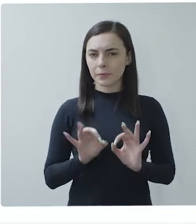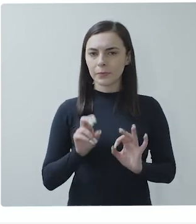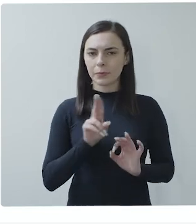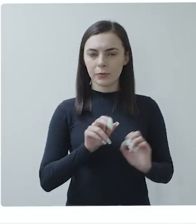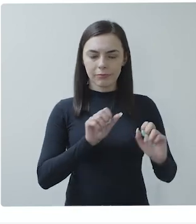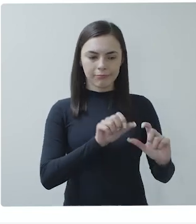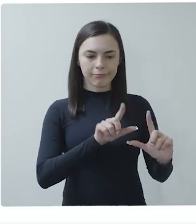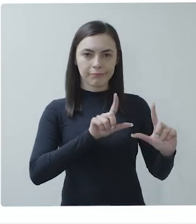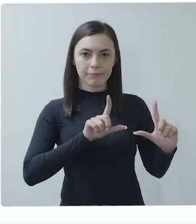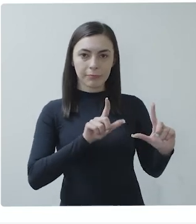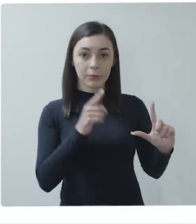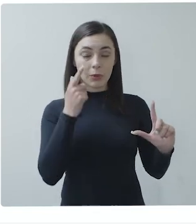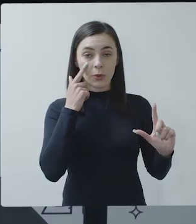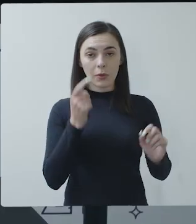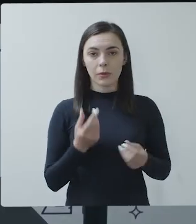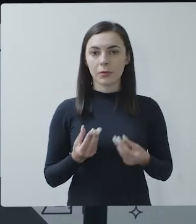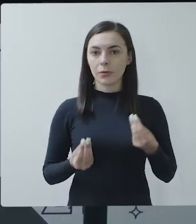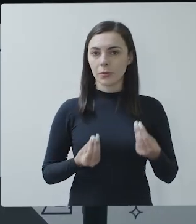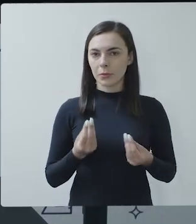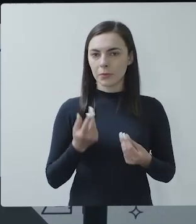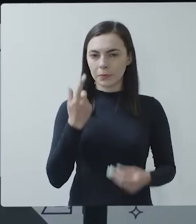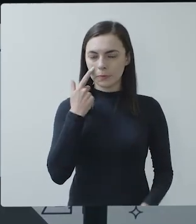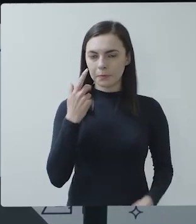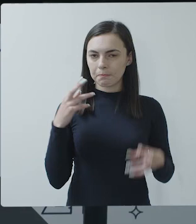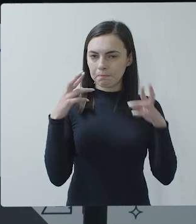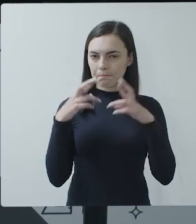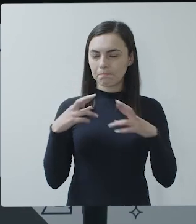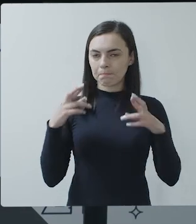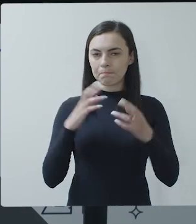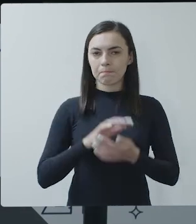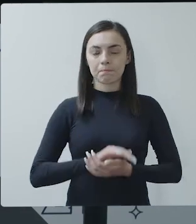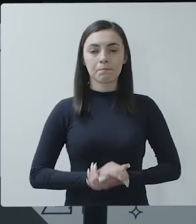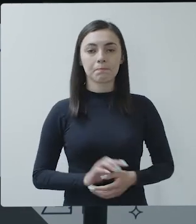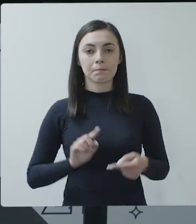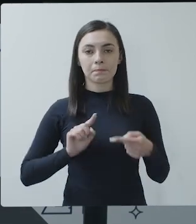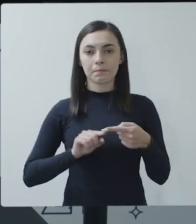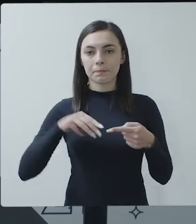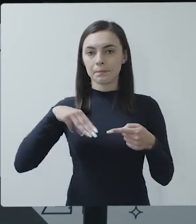com a professora aqui agora, olhando com a prof aqui.